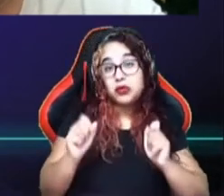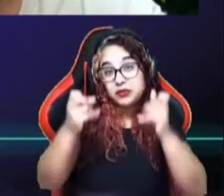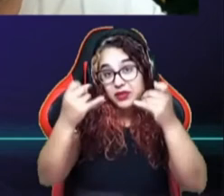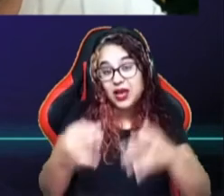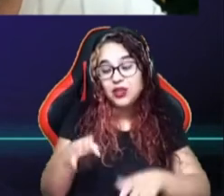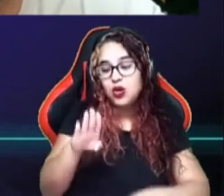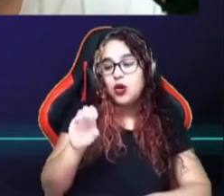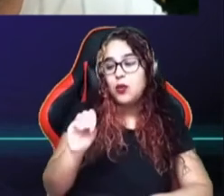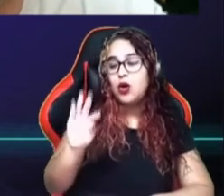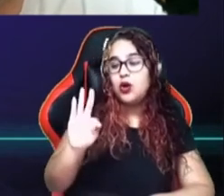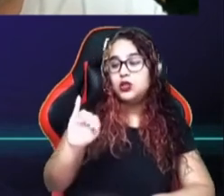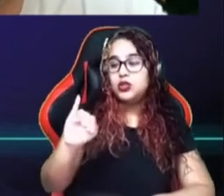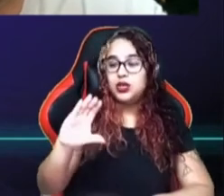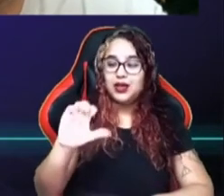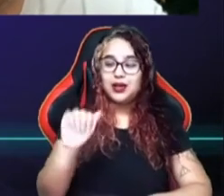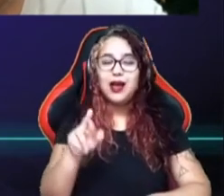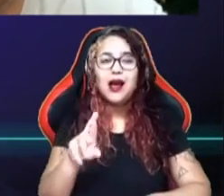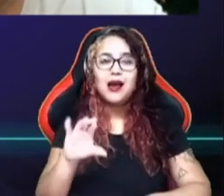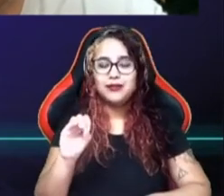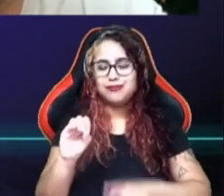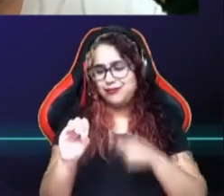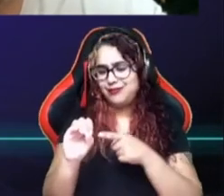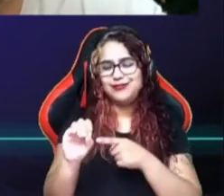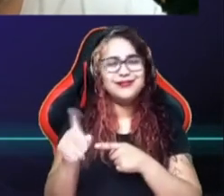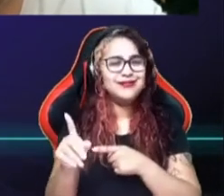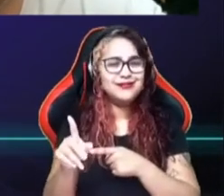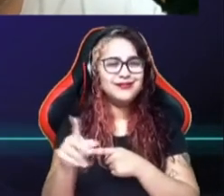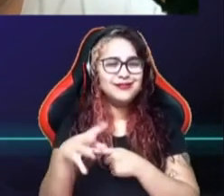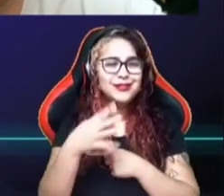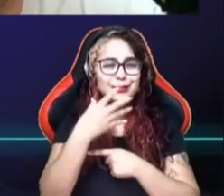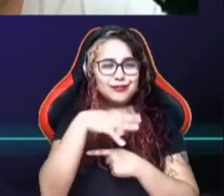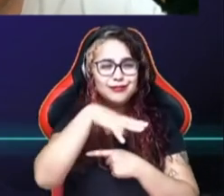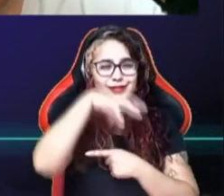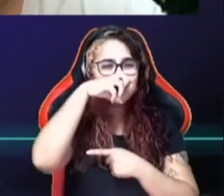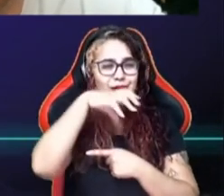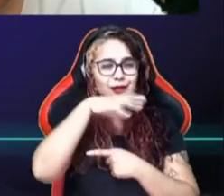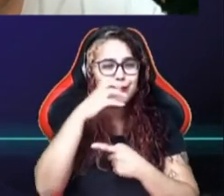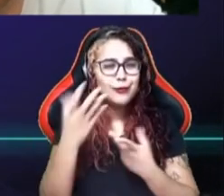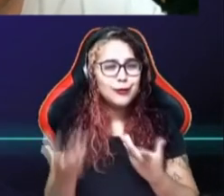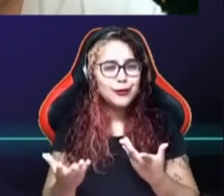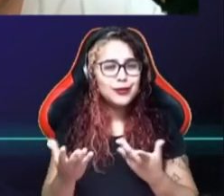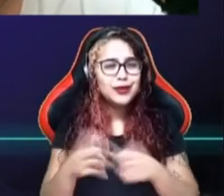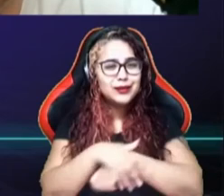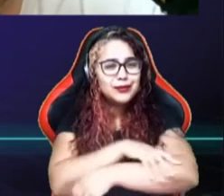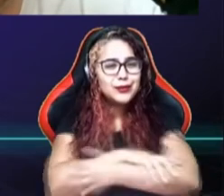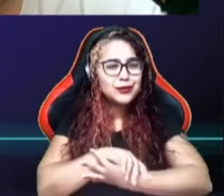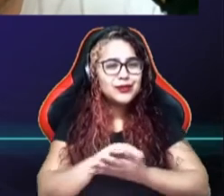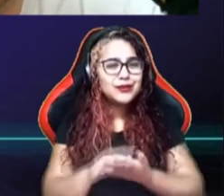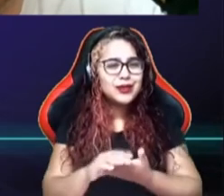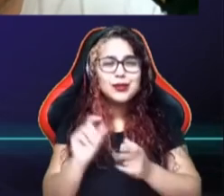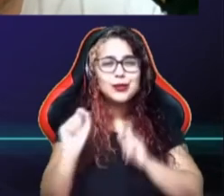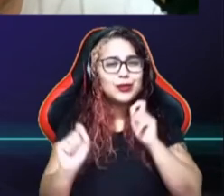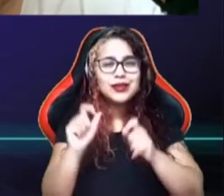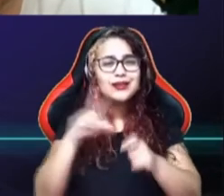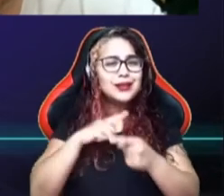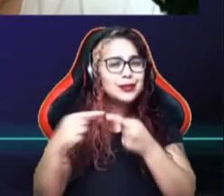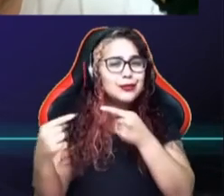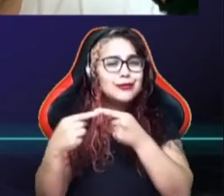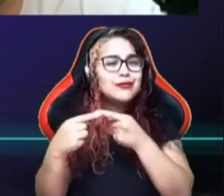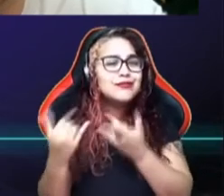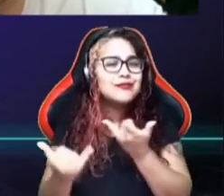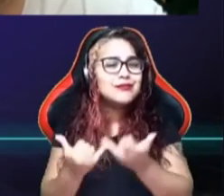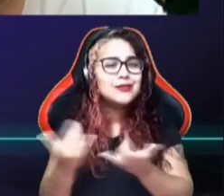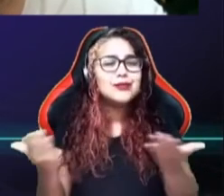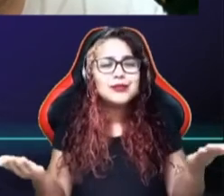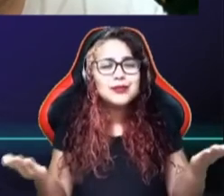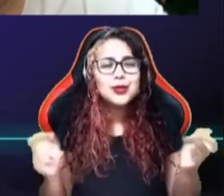assim, que você olha e fala o que, que tem a ver lá com games, né? Porque a gente fez uma ação com eles de um mês